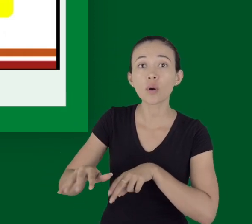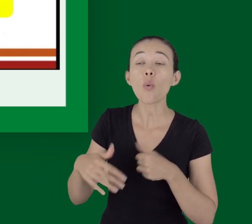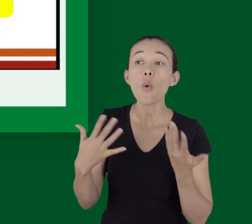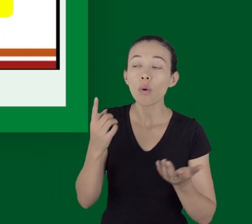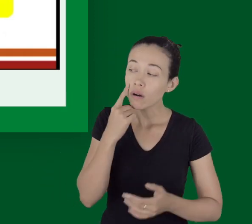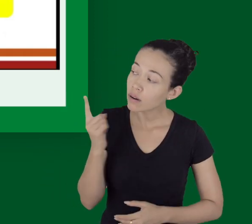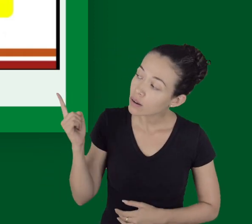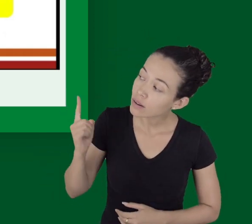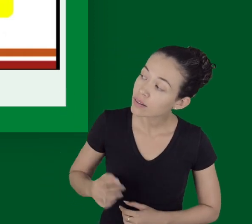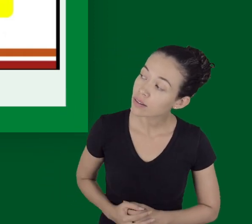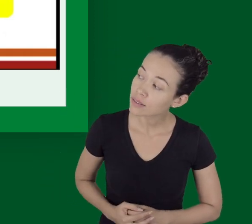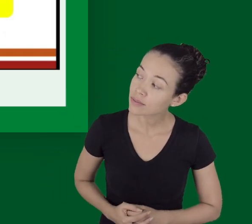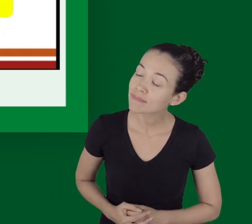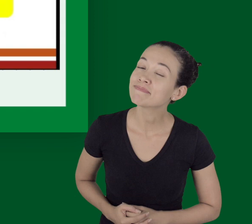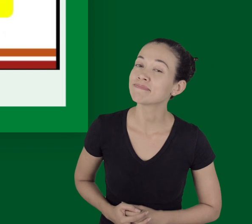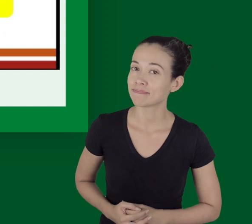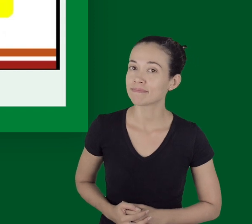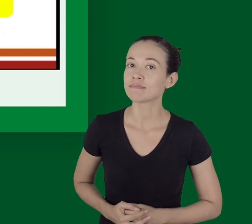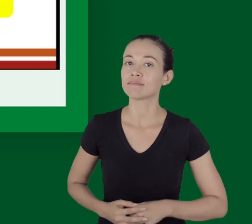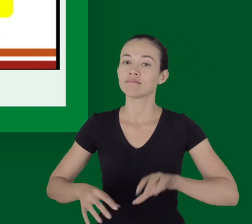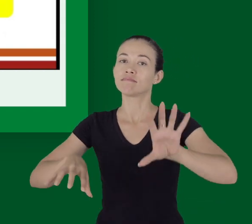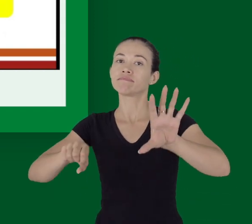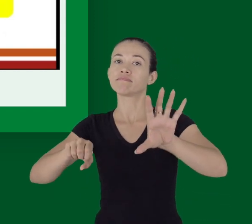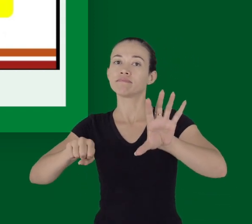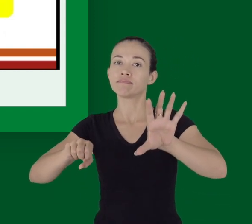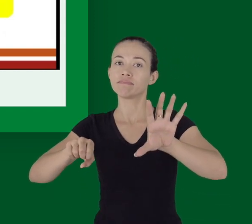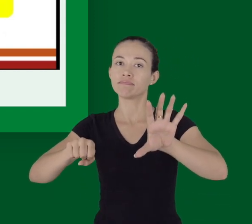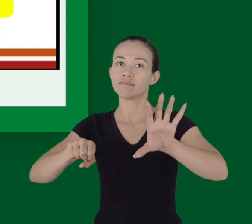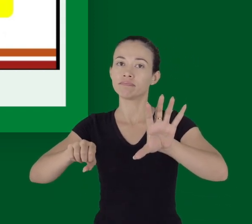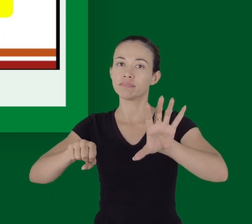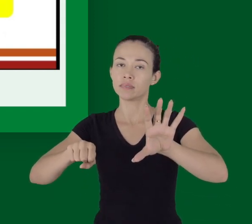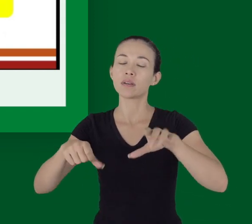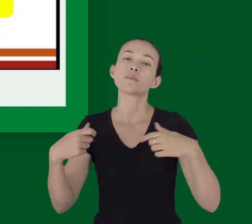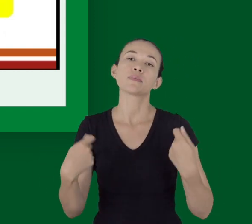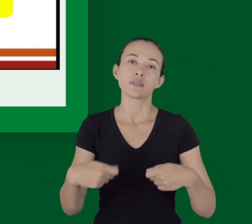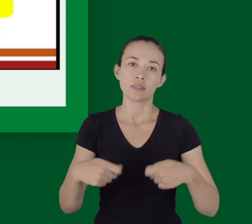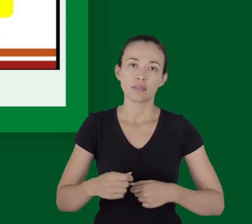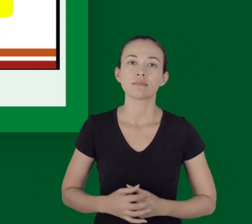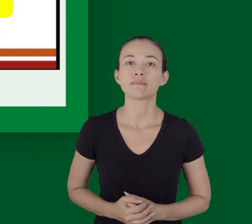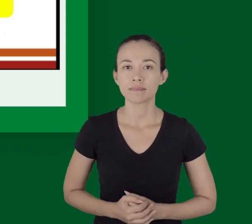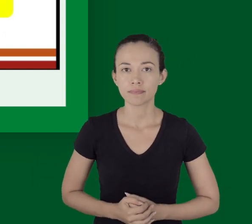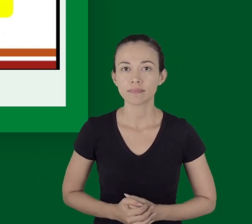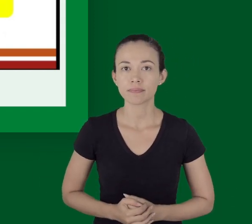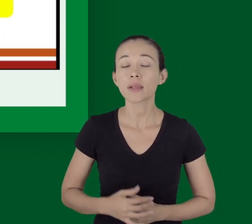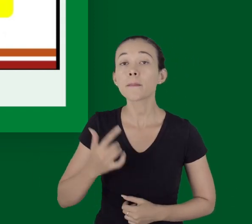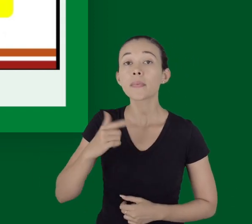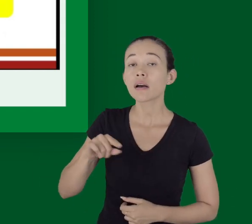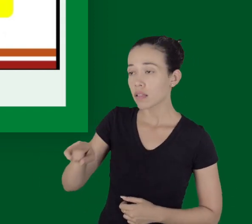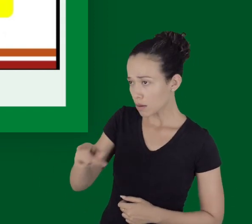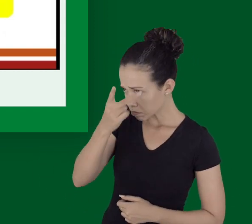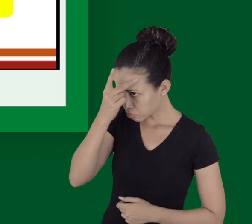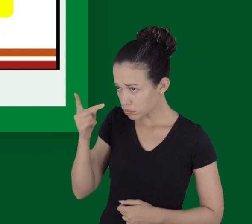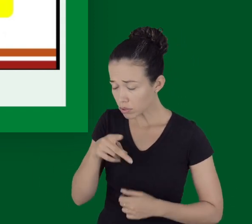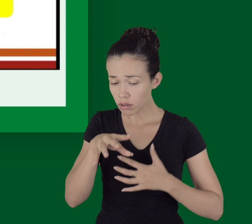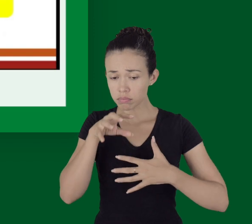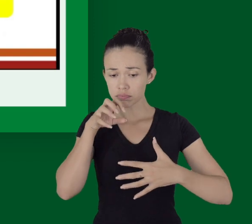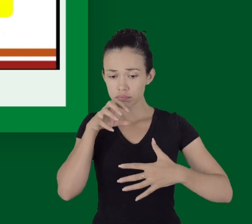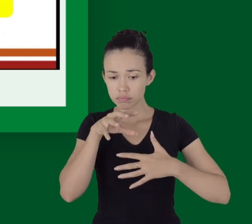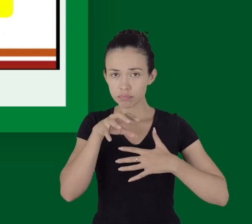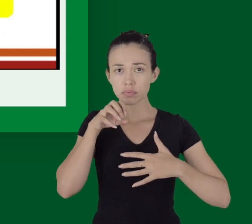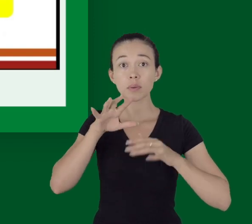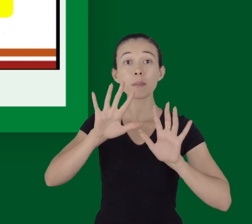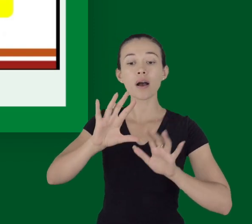bolsa válvula máscara. Paciente, ele tem drive respiratório, ele mantém o drive respiratório, eu posso dar um suporte de oxigênio com máscara